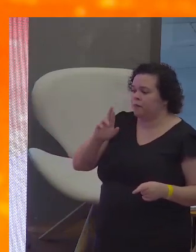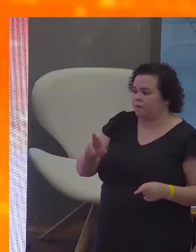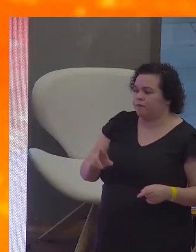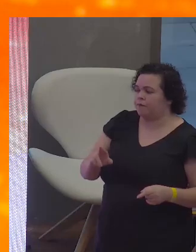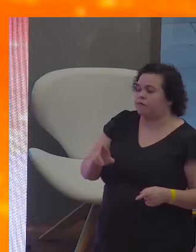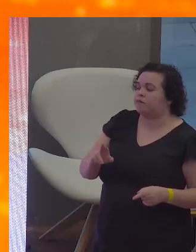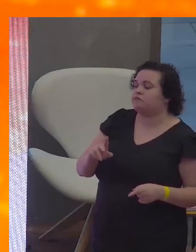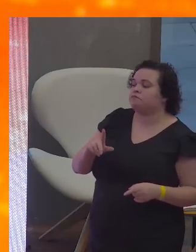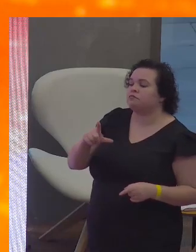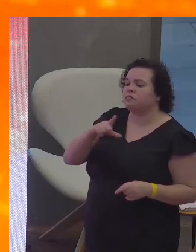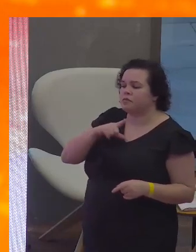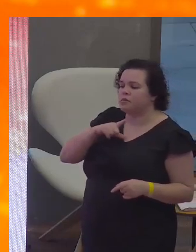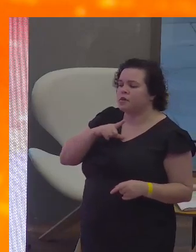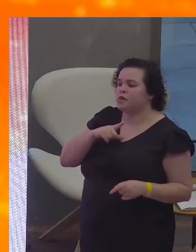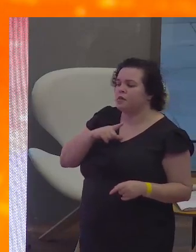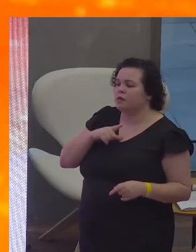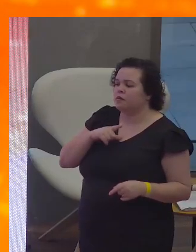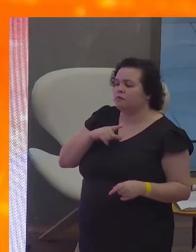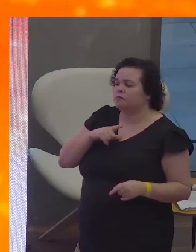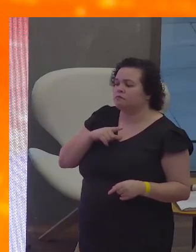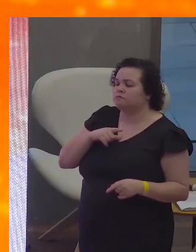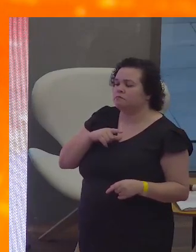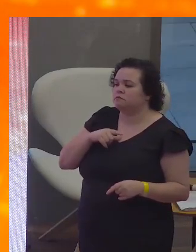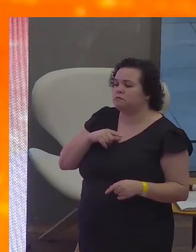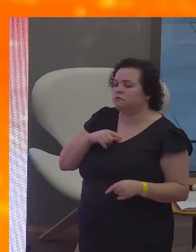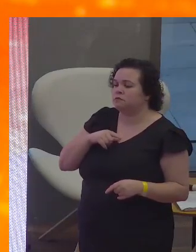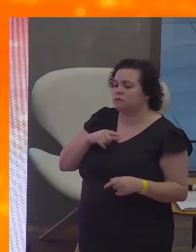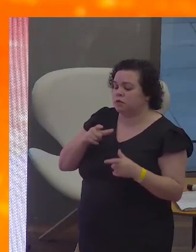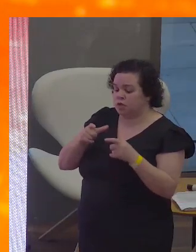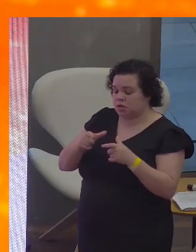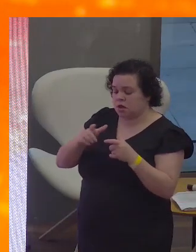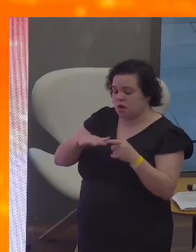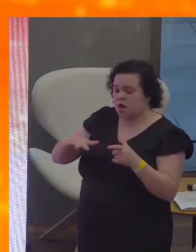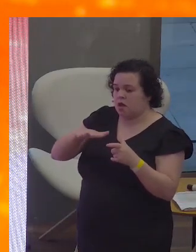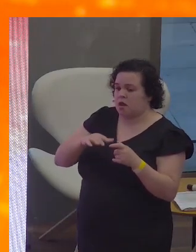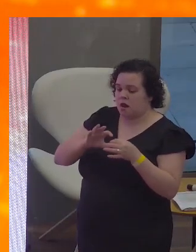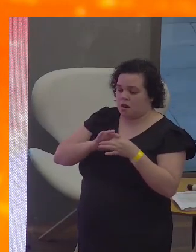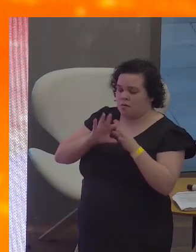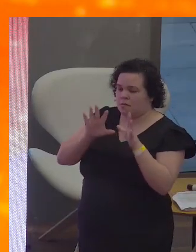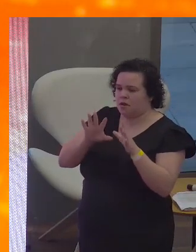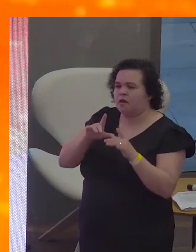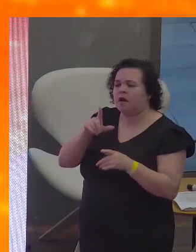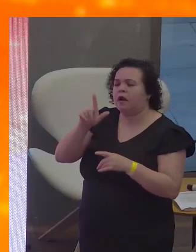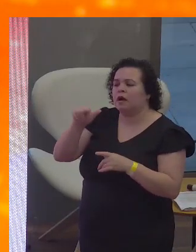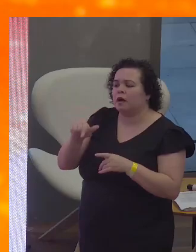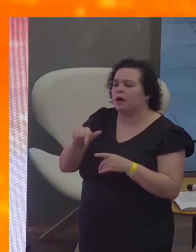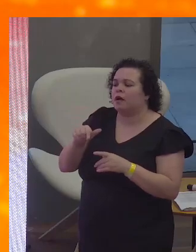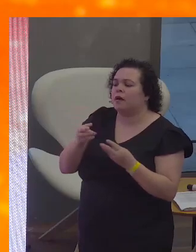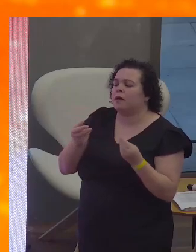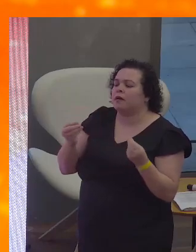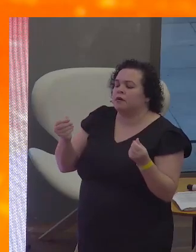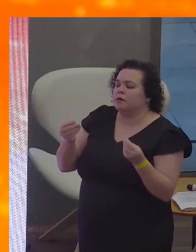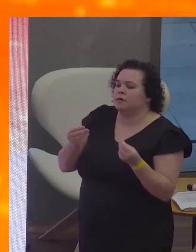mercado totalmente liberal, desse mercado bastante